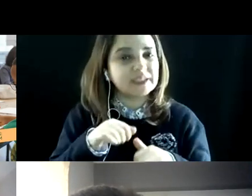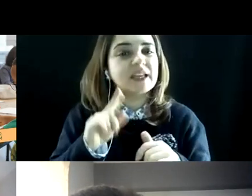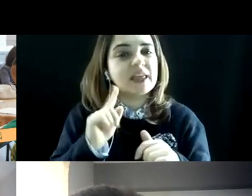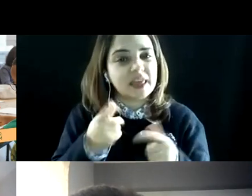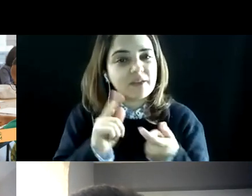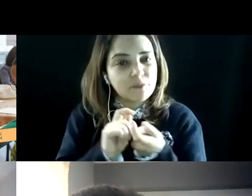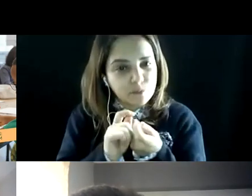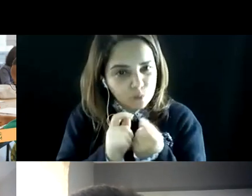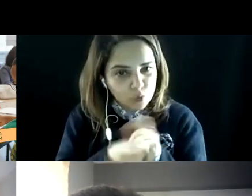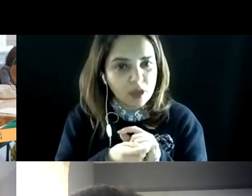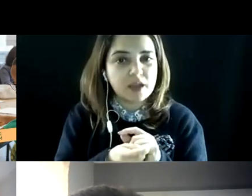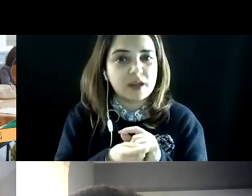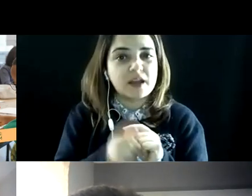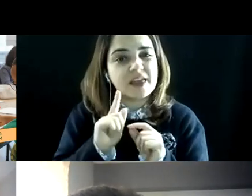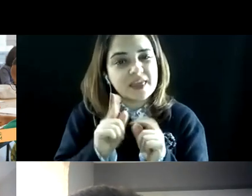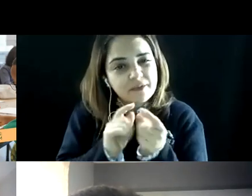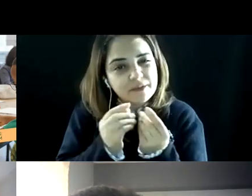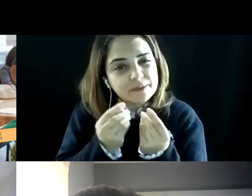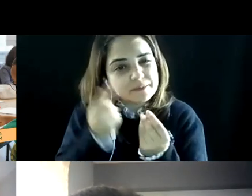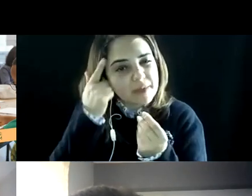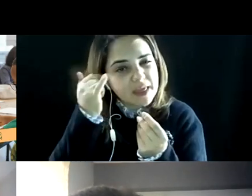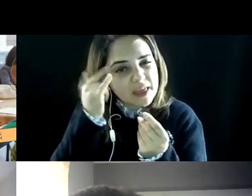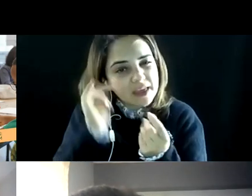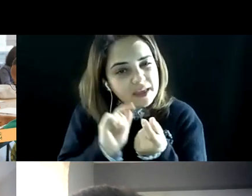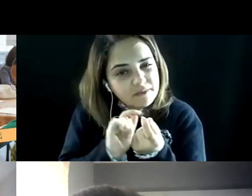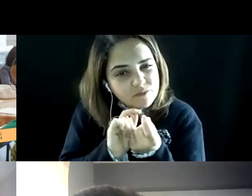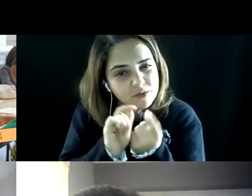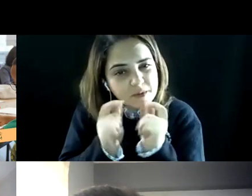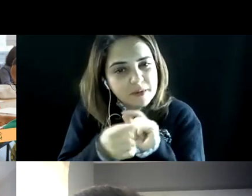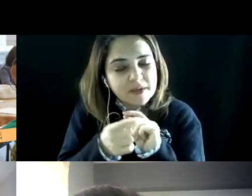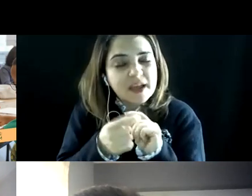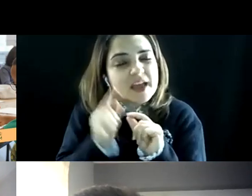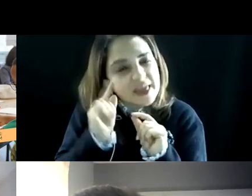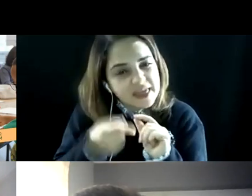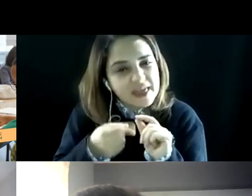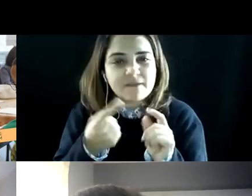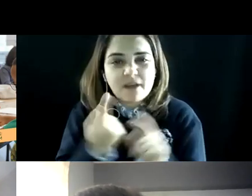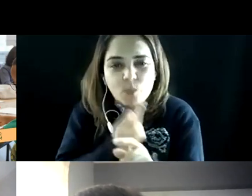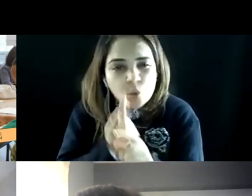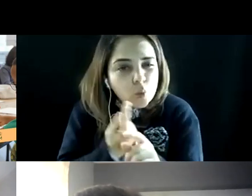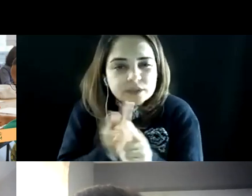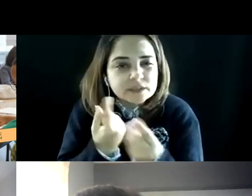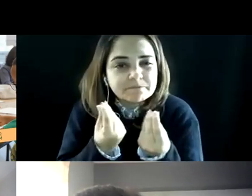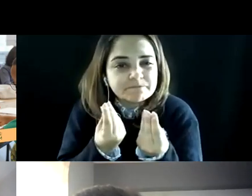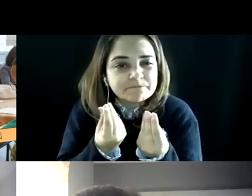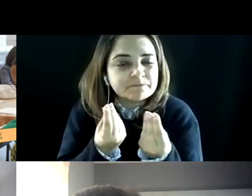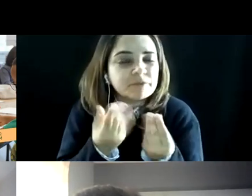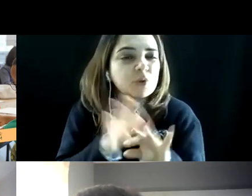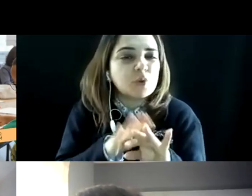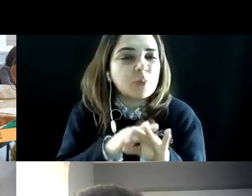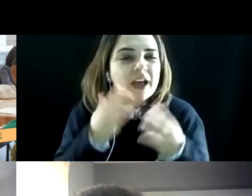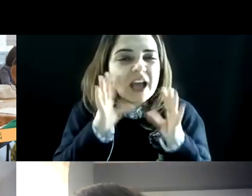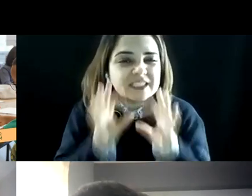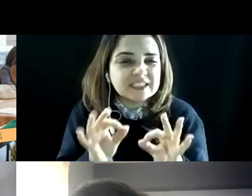mudado, reformulado, enfim, não sei bem o quê, mas que é uma coisa que de facto não me parece que funciona, que